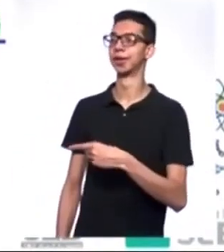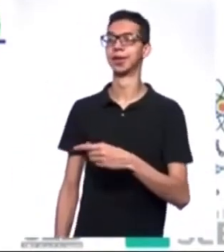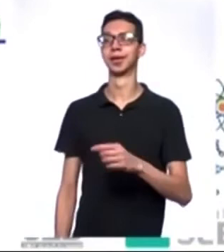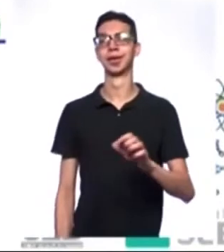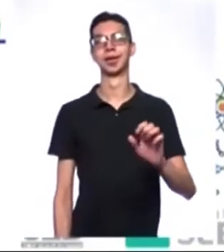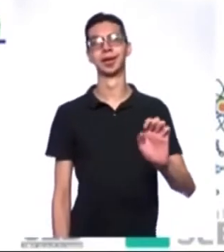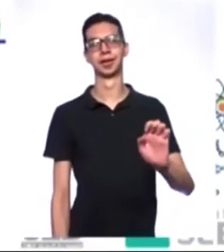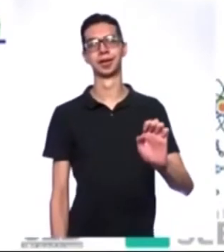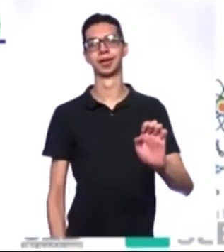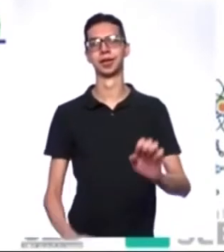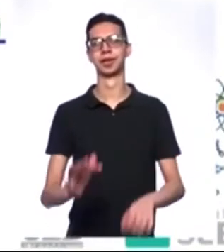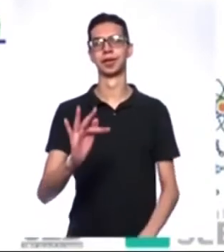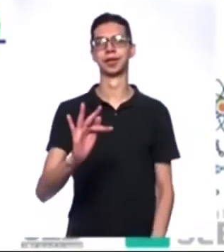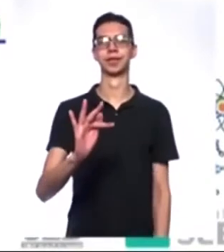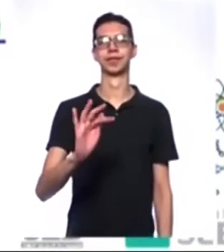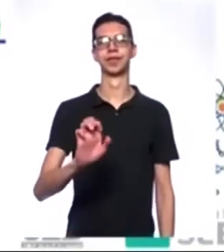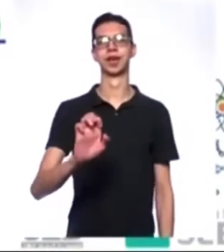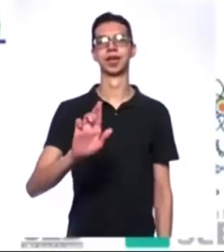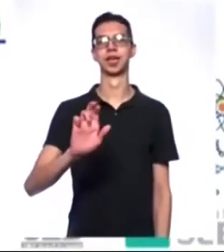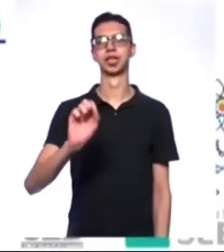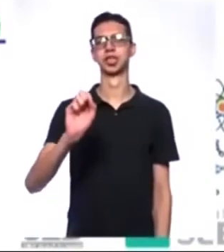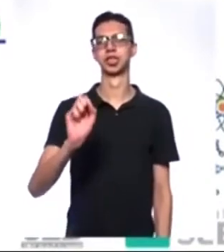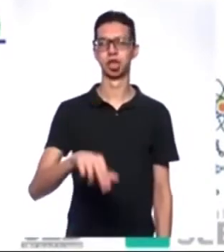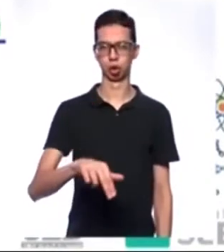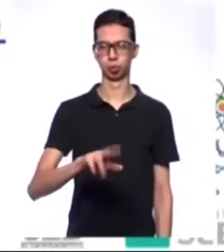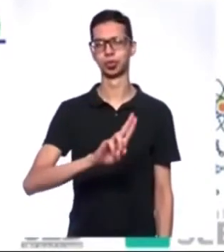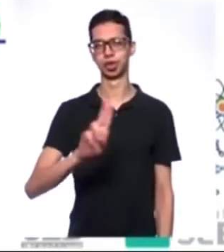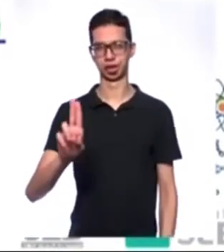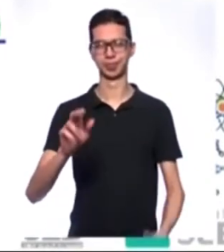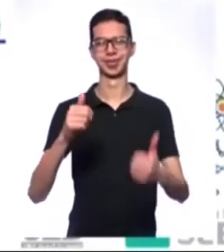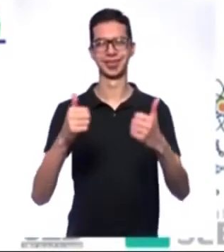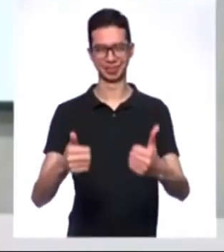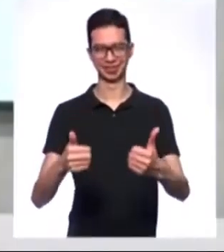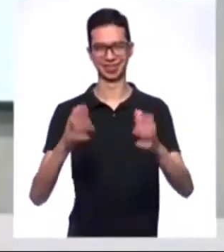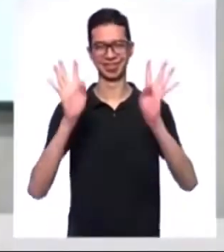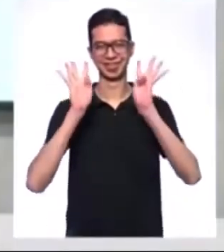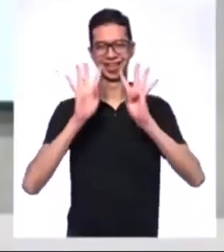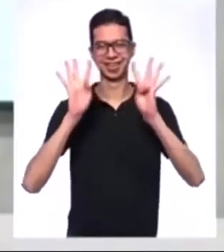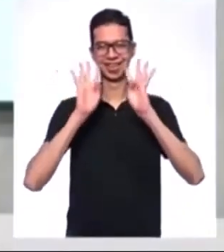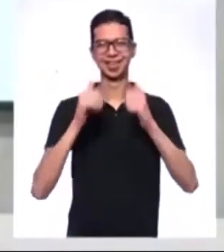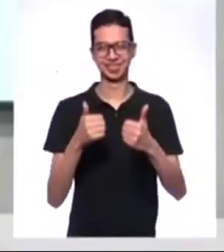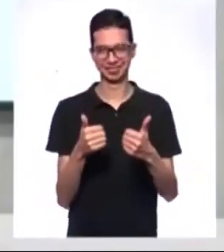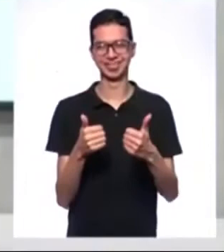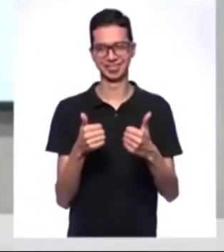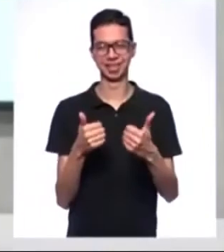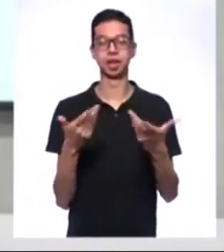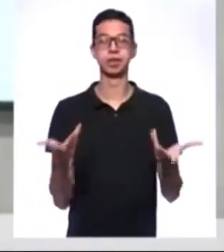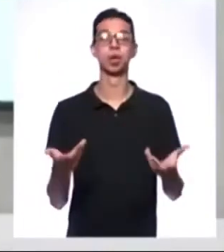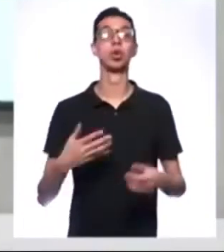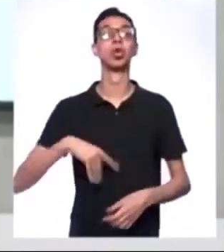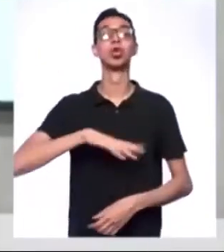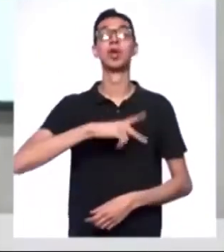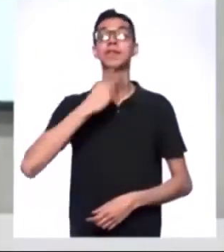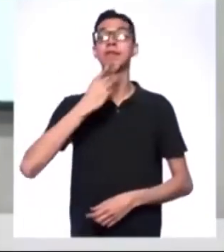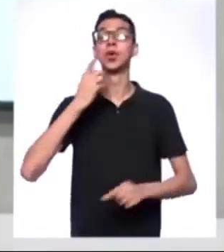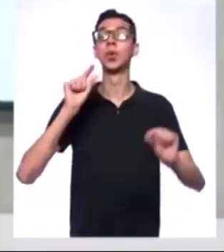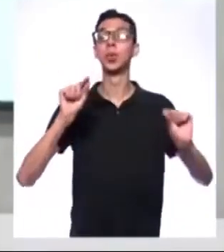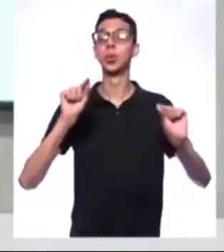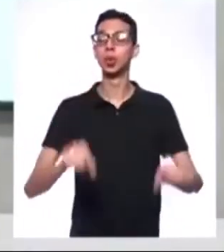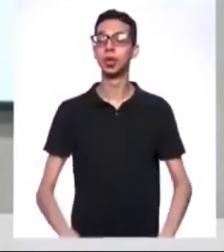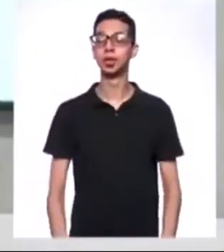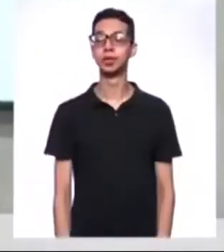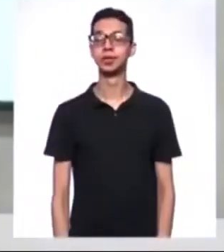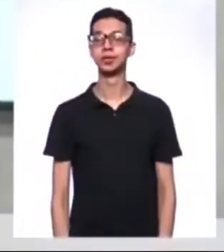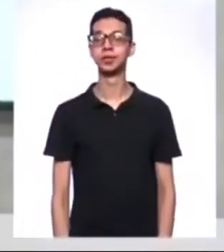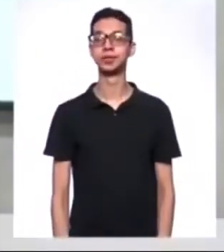dieferson beleza legal né gente olha só a gente está falando sobre